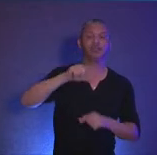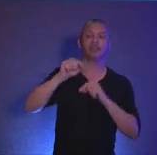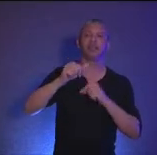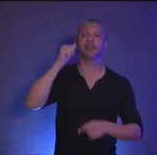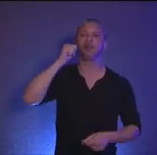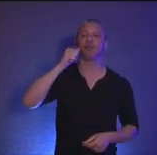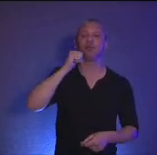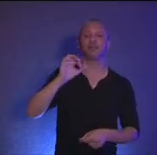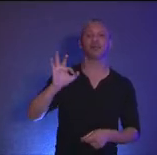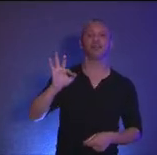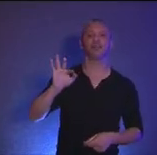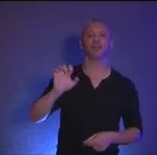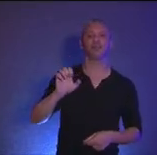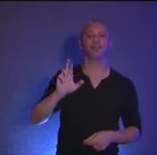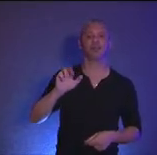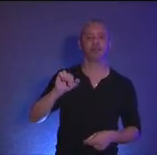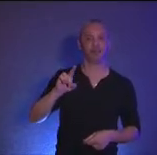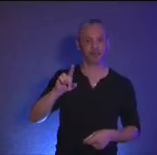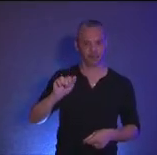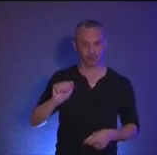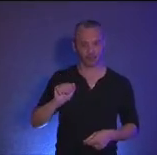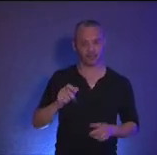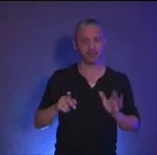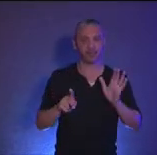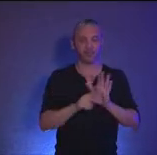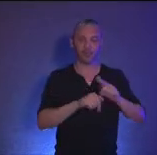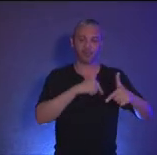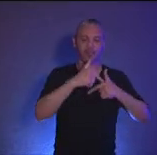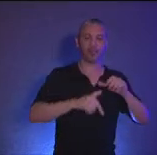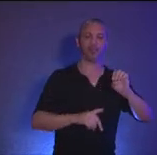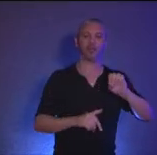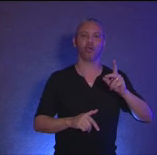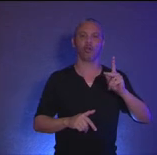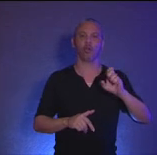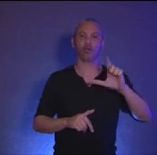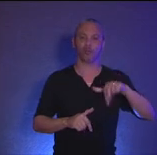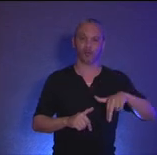Fernanda Capagnucci, da Open Knowledge Brasil. Bem-vinda, Fernanda.